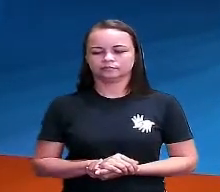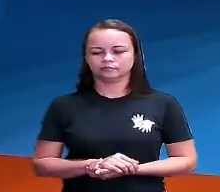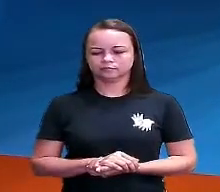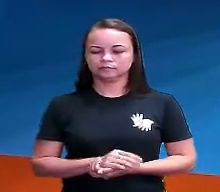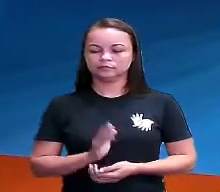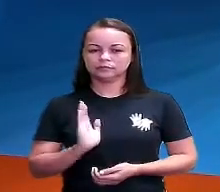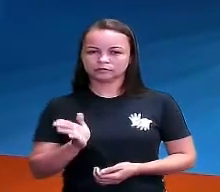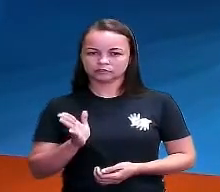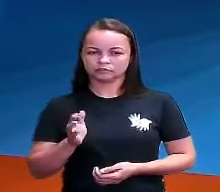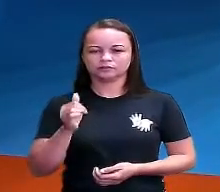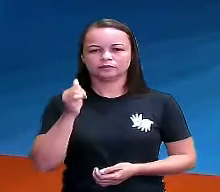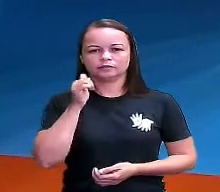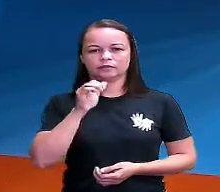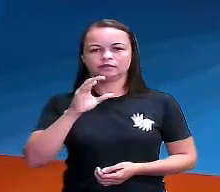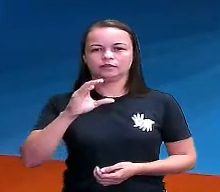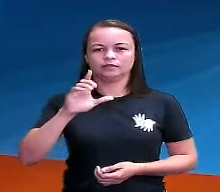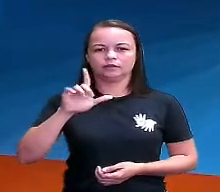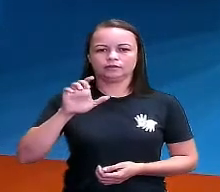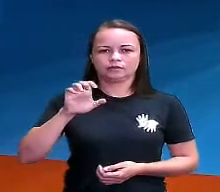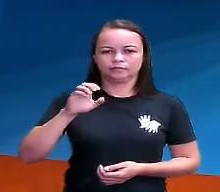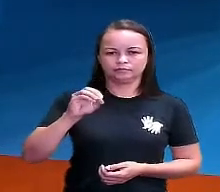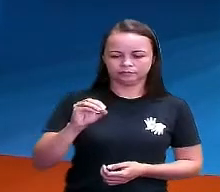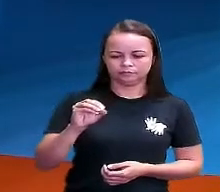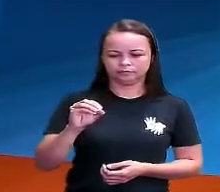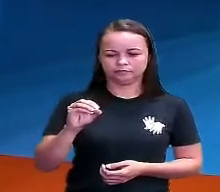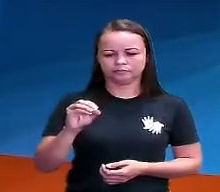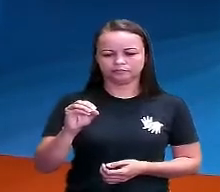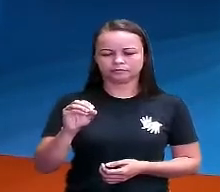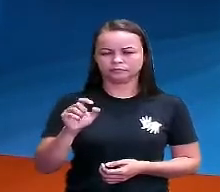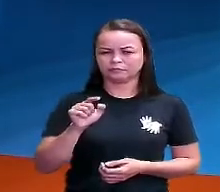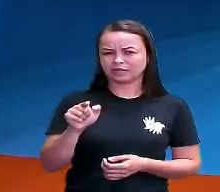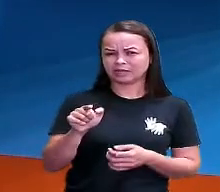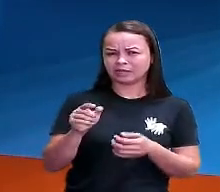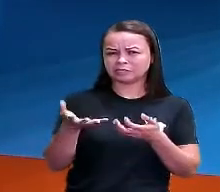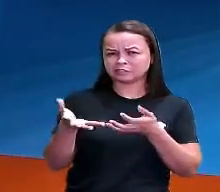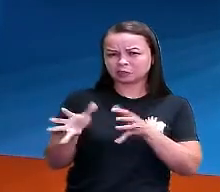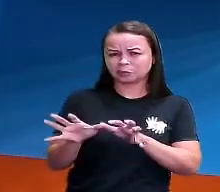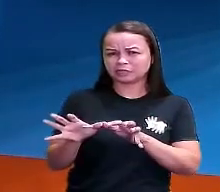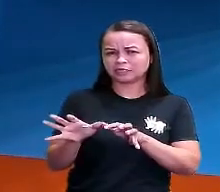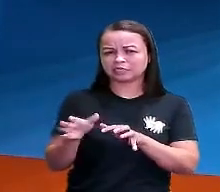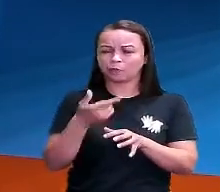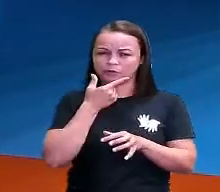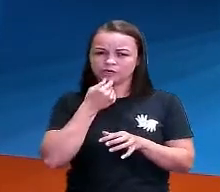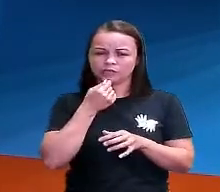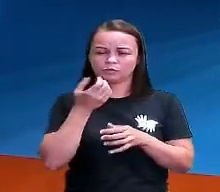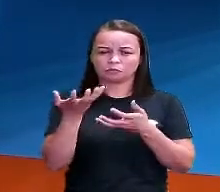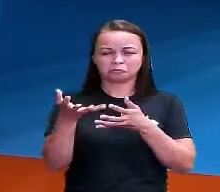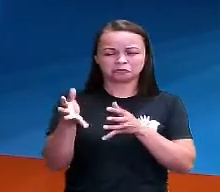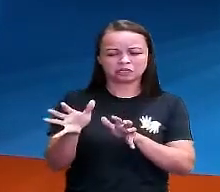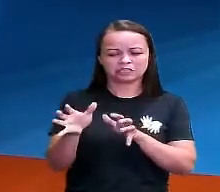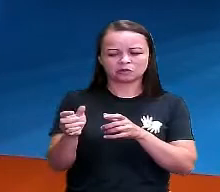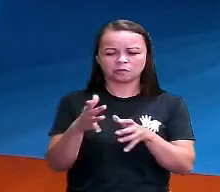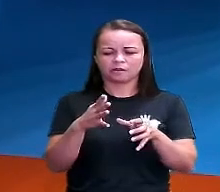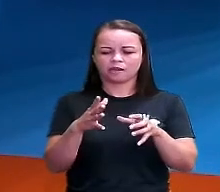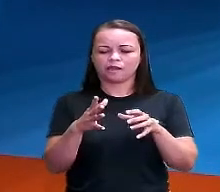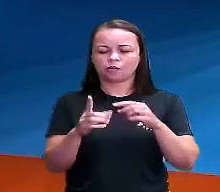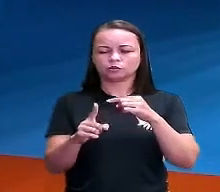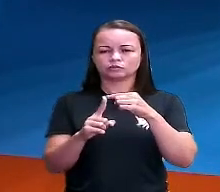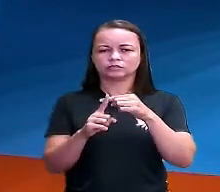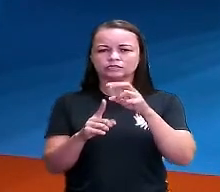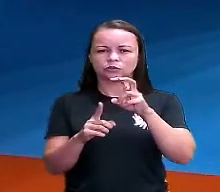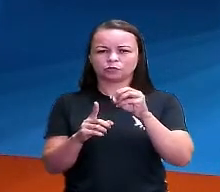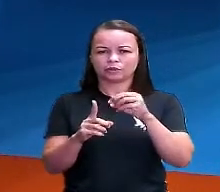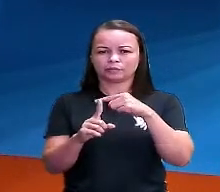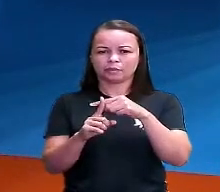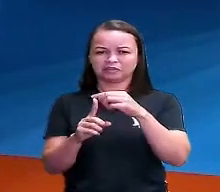Já Cleo, ele não quis somar 50 com 30. Ele preferiu baixar o